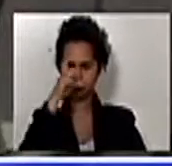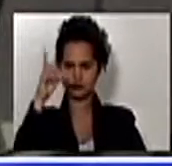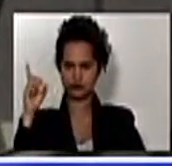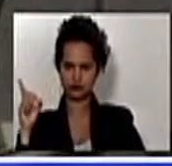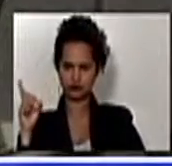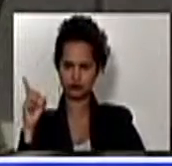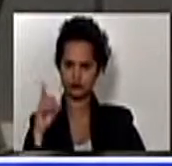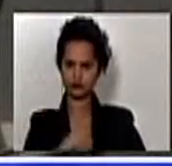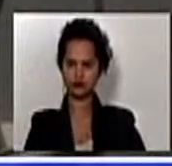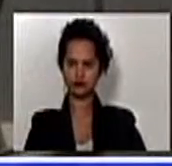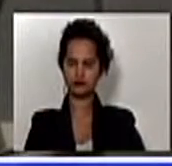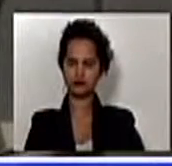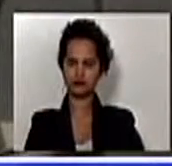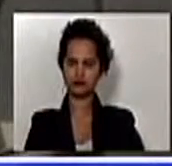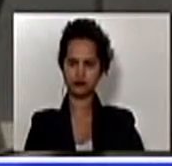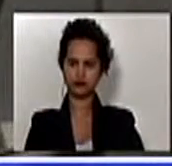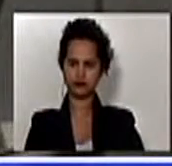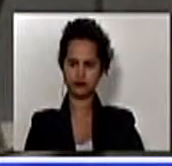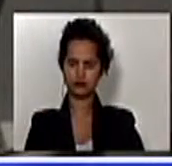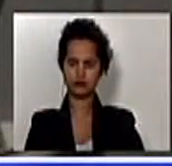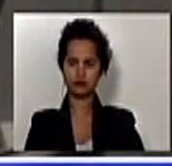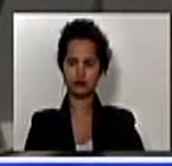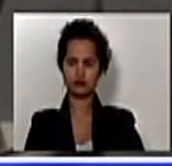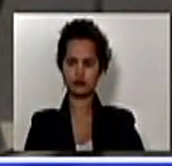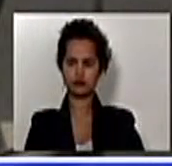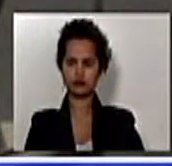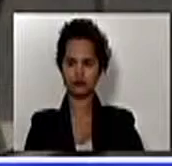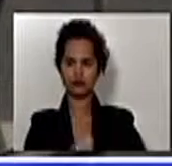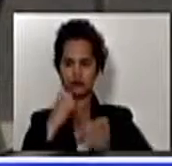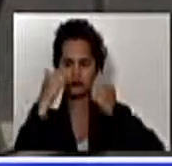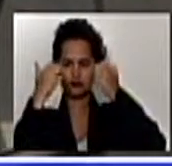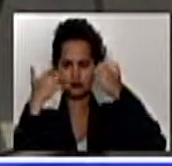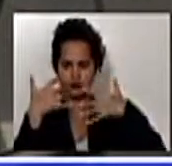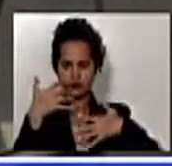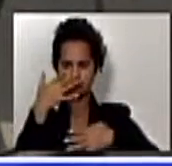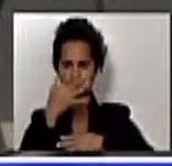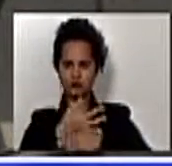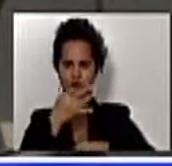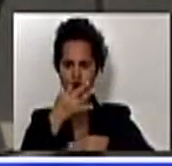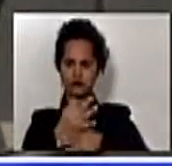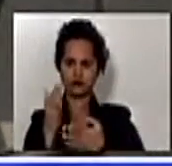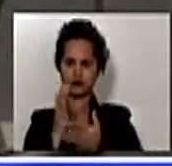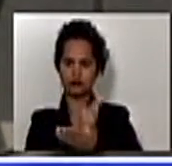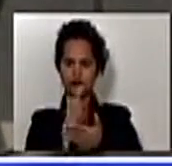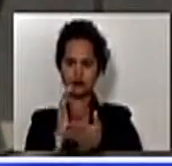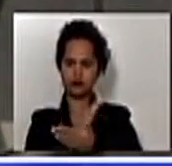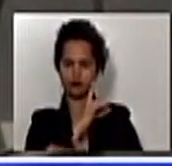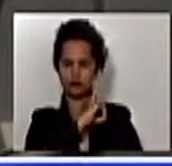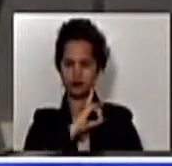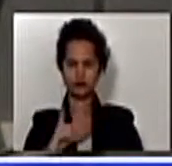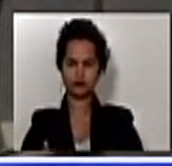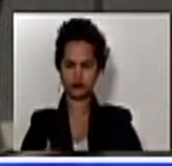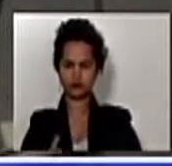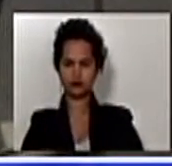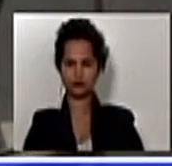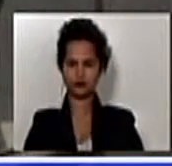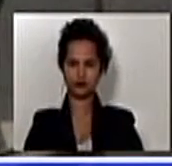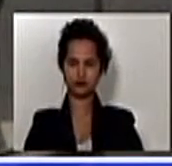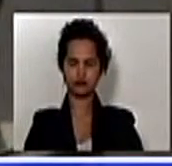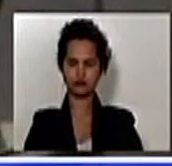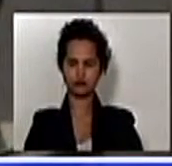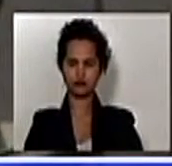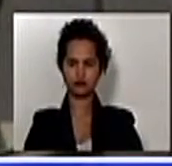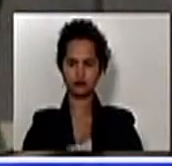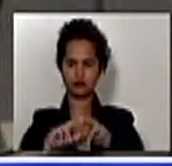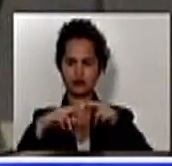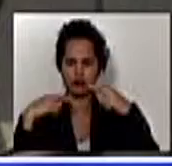Ricardo Nezinho. Inicialmente, justificar aqui a ausência de alguns deputados, hoje nós temos uma sessão que está pública também,